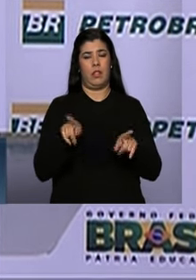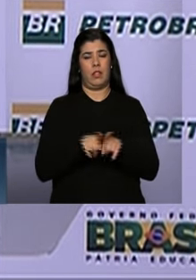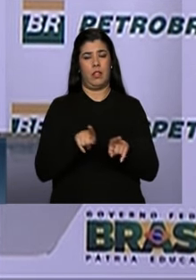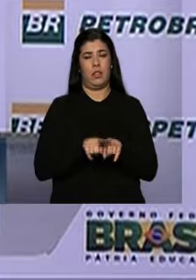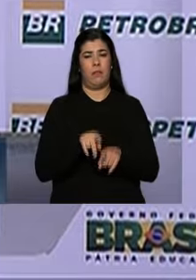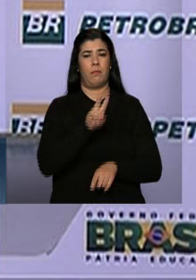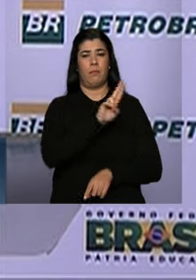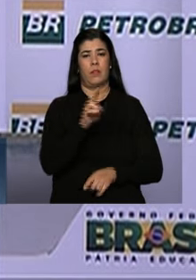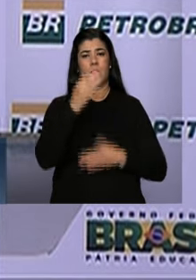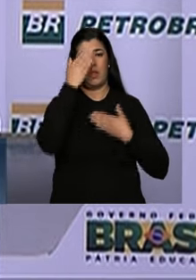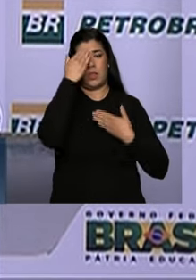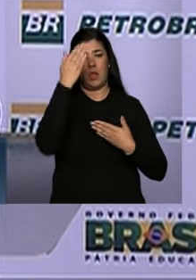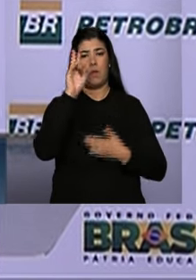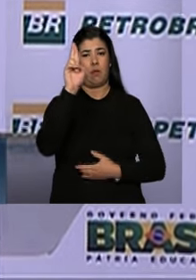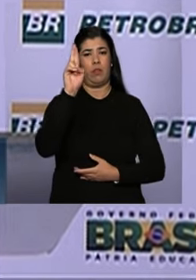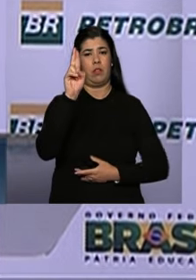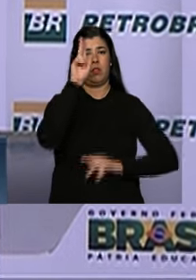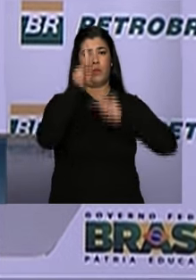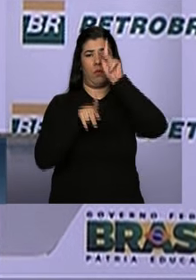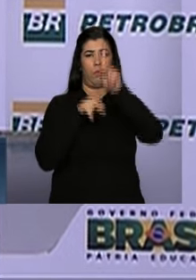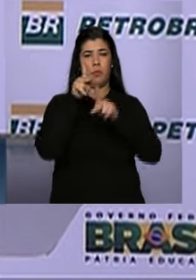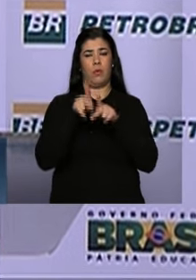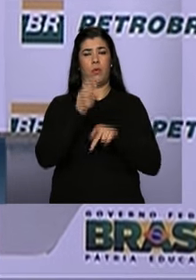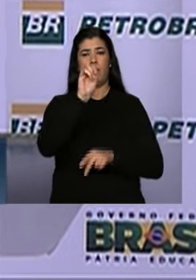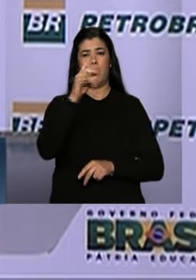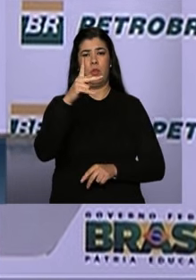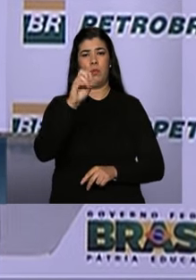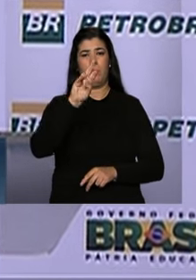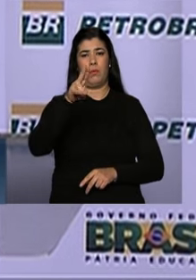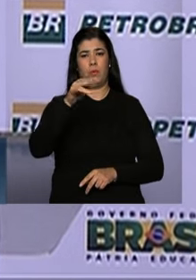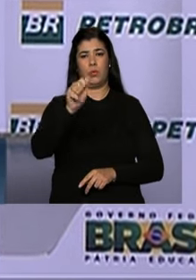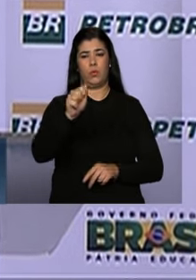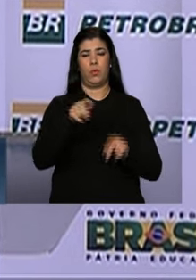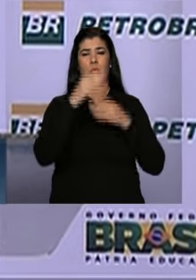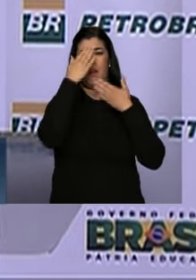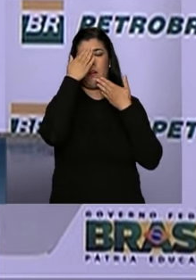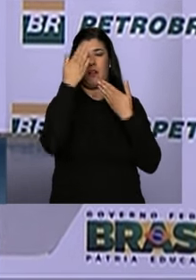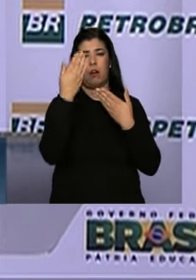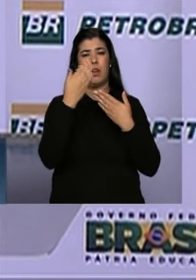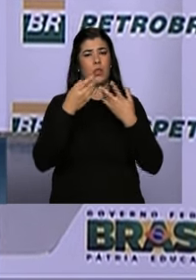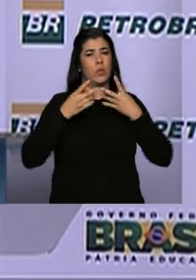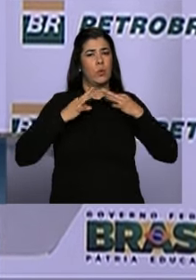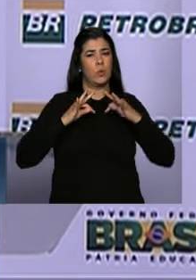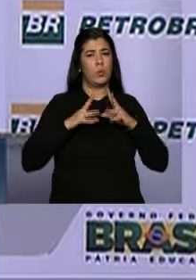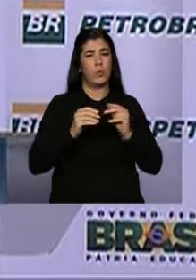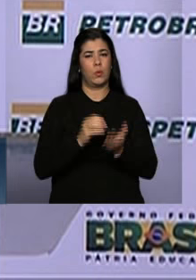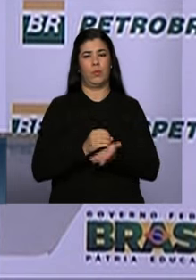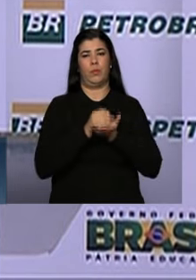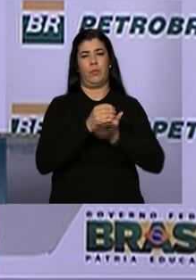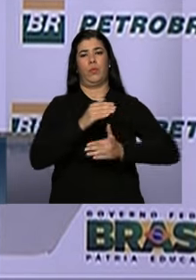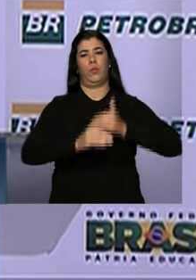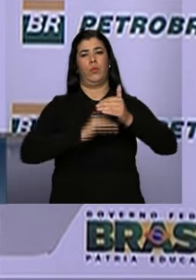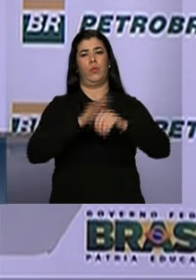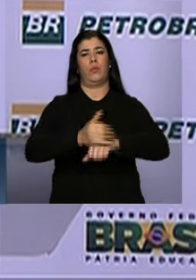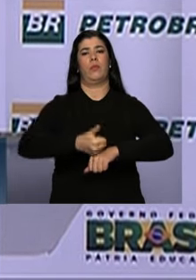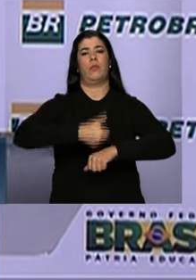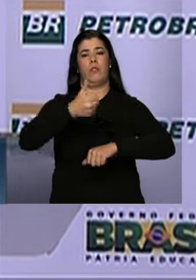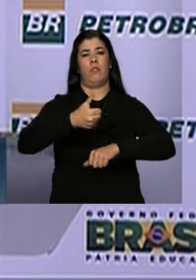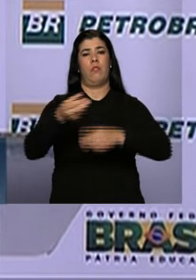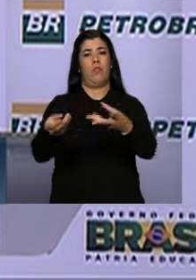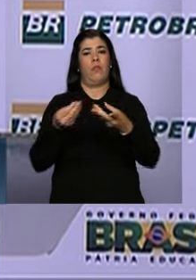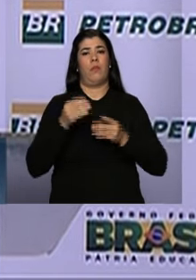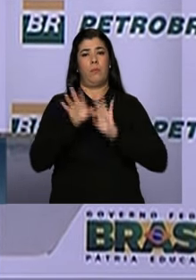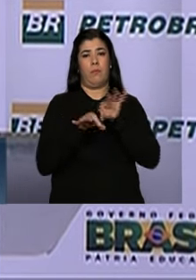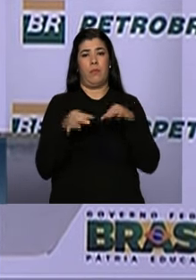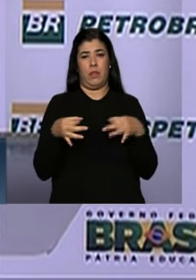Pujuca, agradecer todos esses investimentos, porque a gente sabe que isso trouxe um grande presente